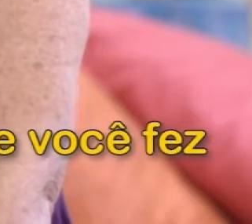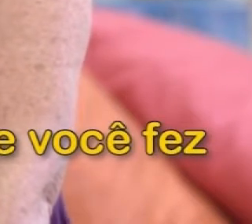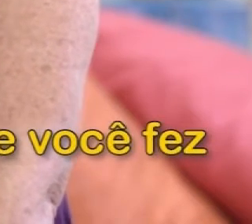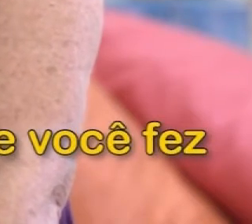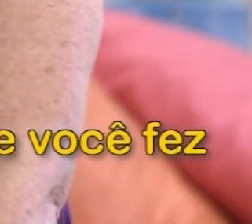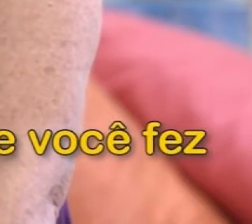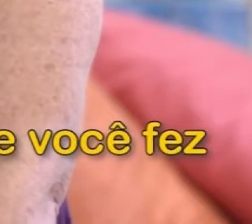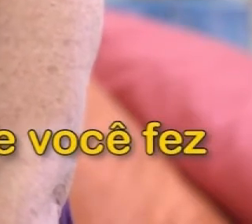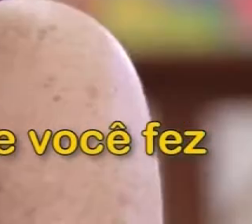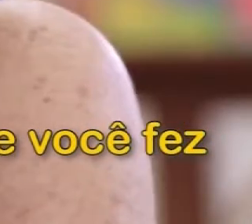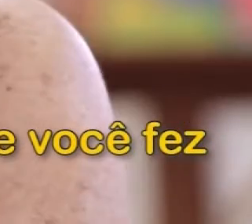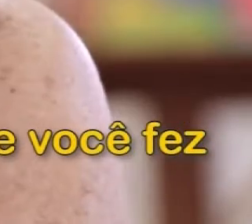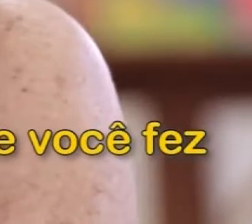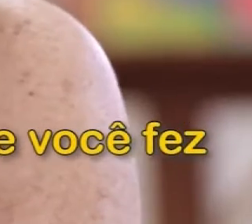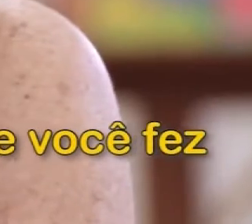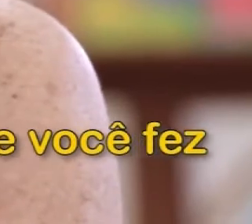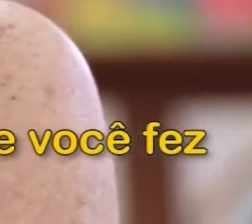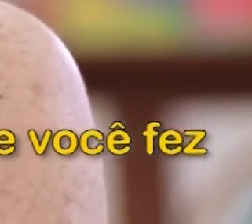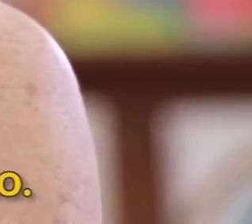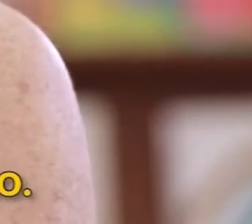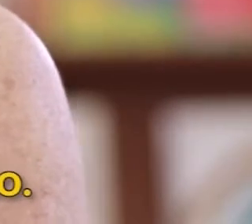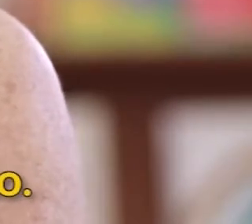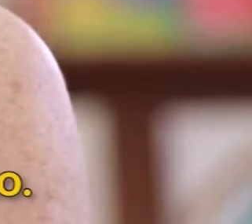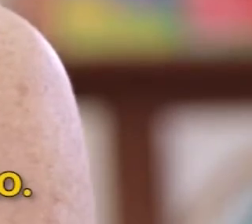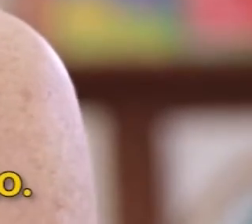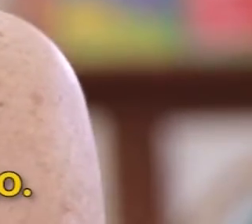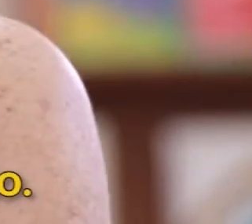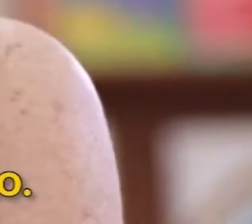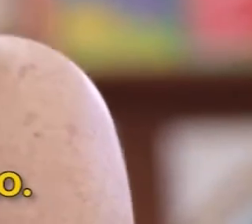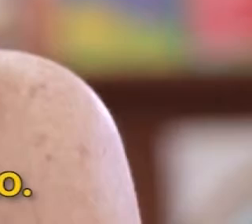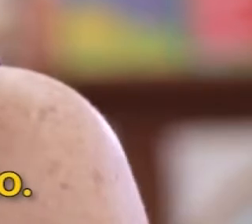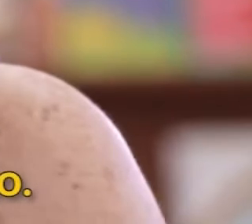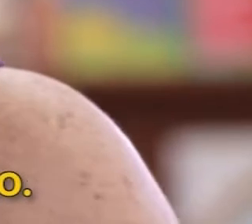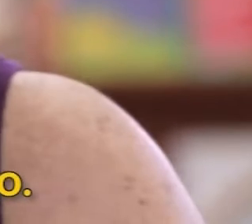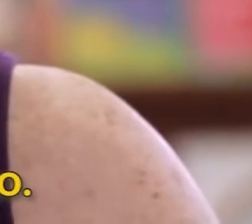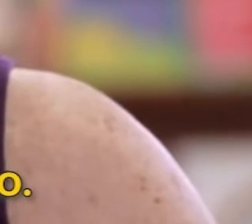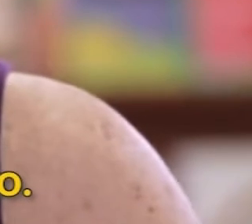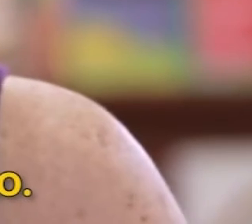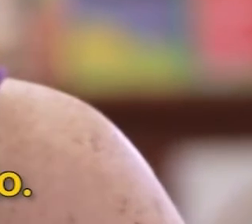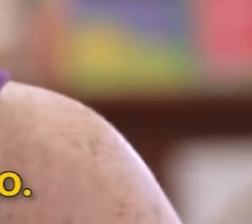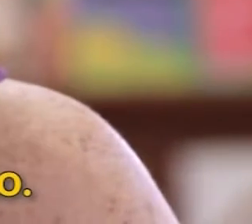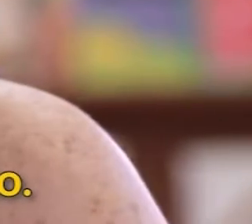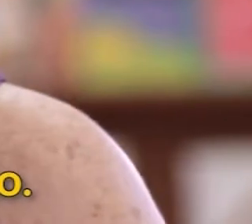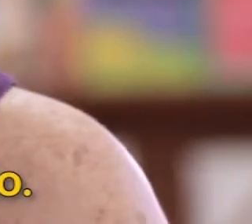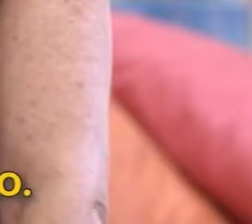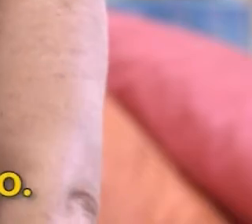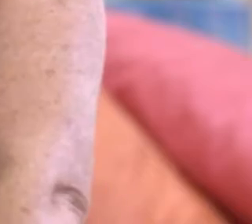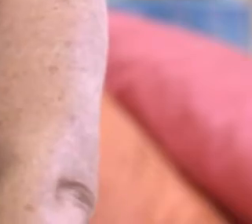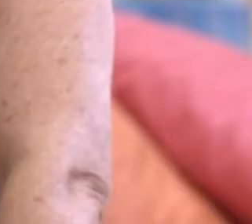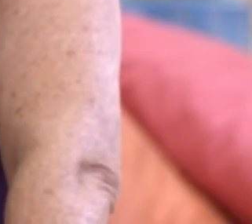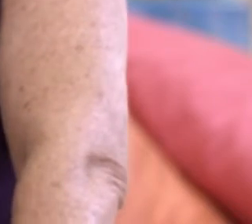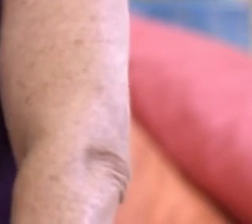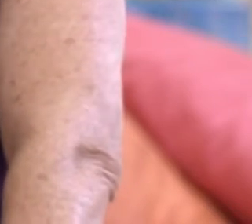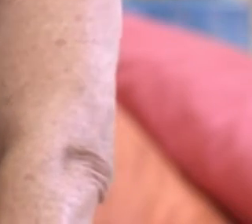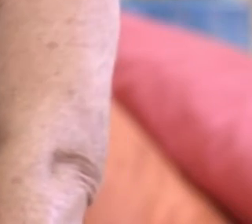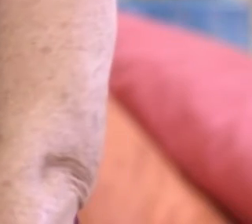fez aquilo que você tinha proposto, né? Aquele objetivo que era seguir no acolhimento.